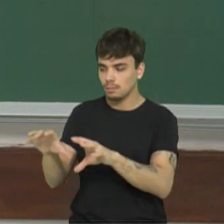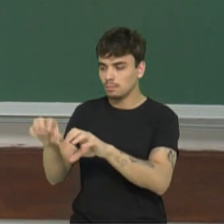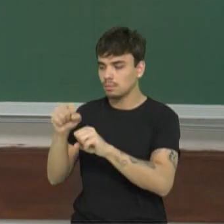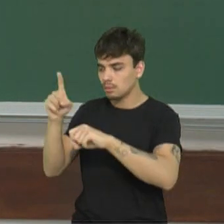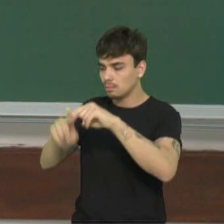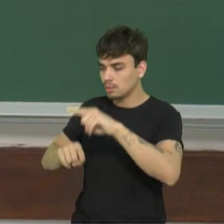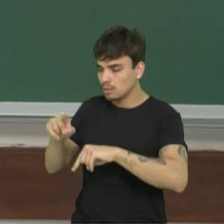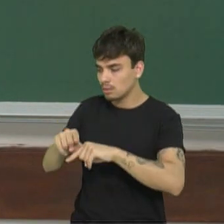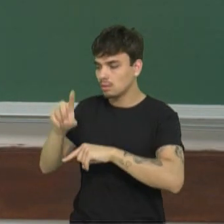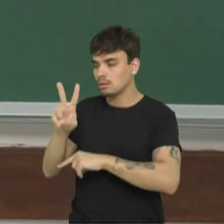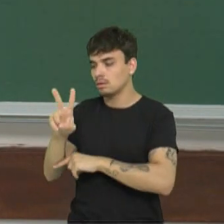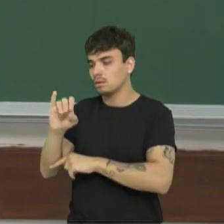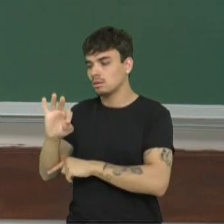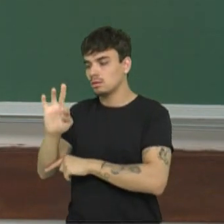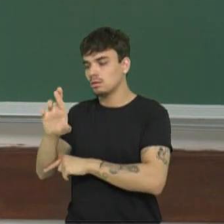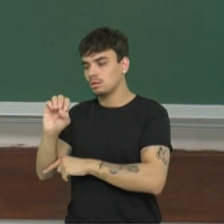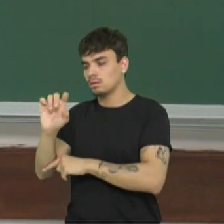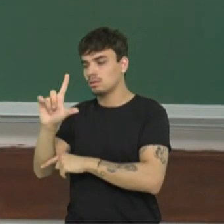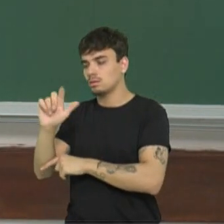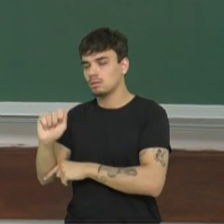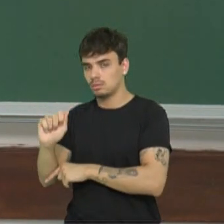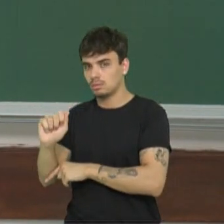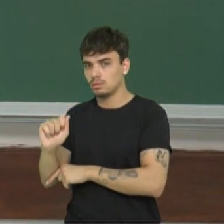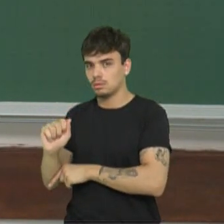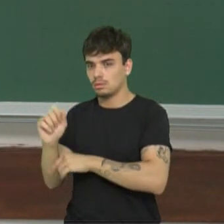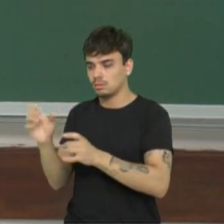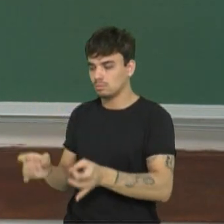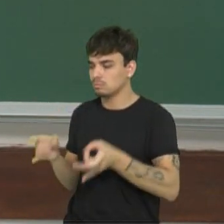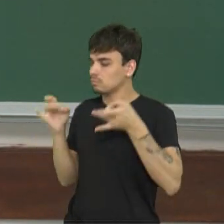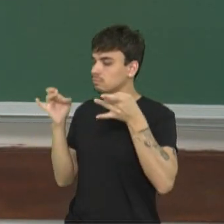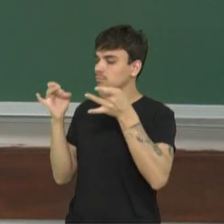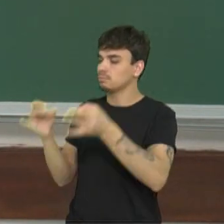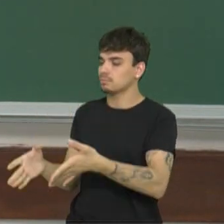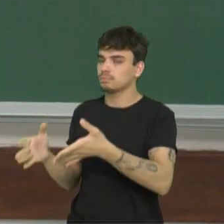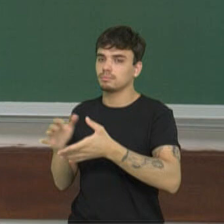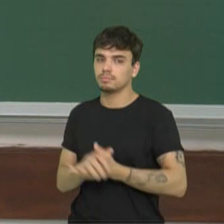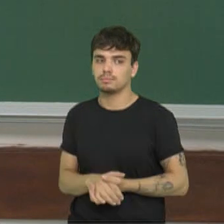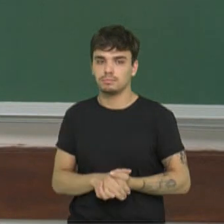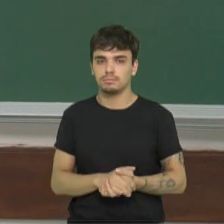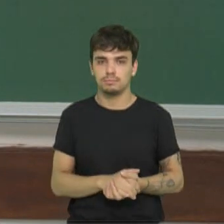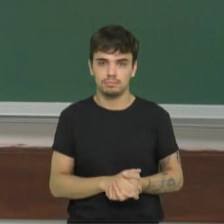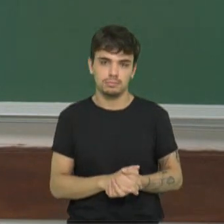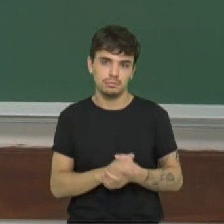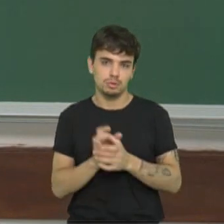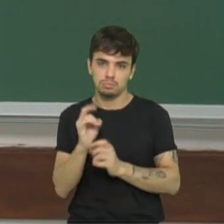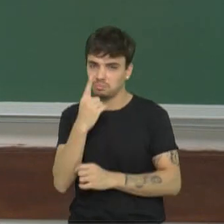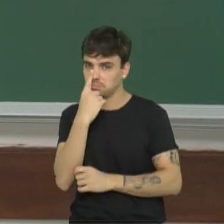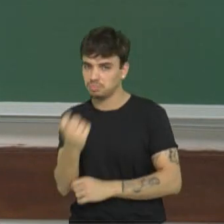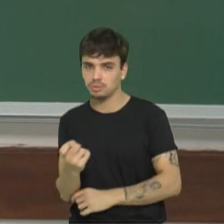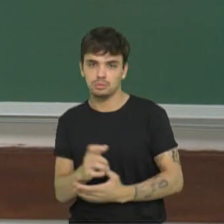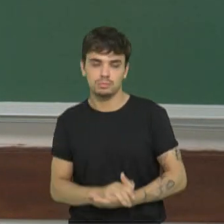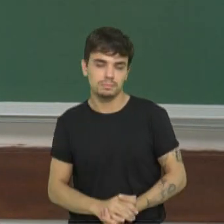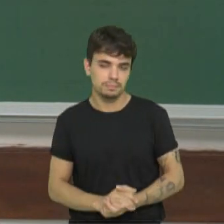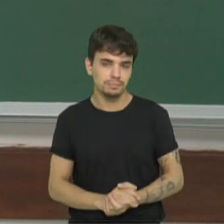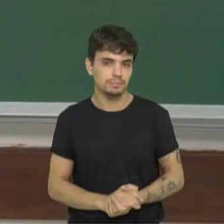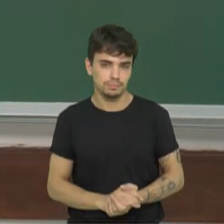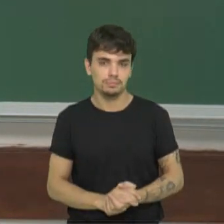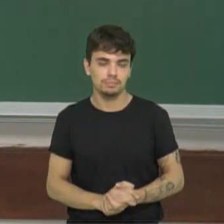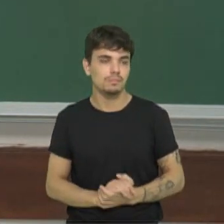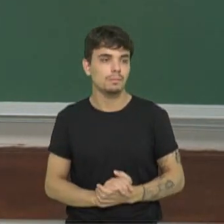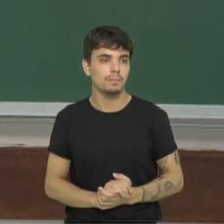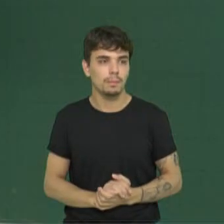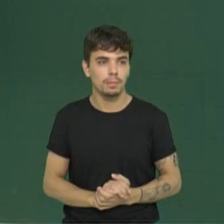seus toca-discos e os seus discos de vinil, e fez o quê? Pôs no lixo, descartou,